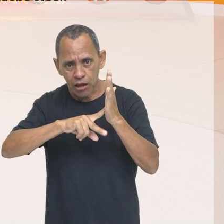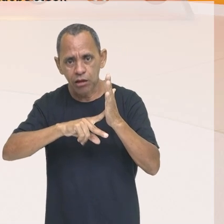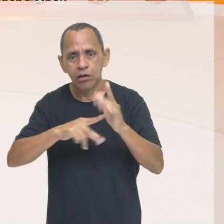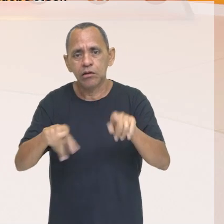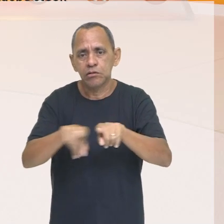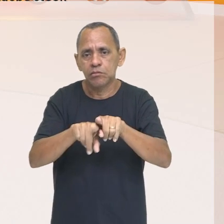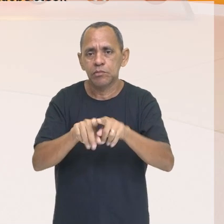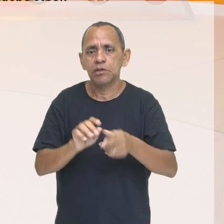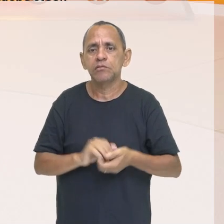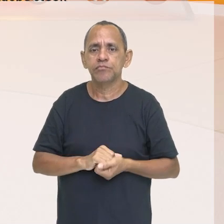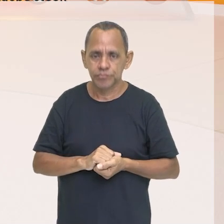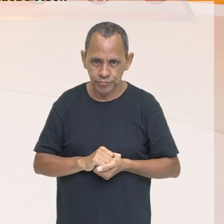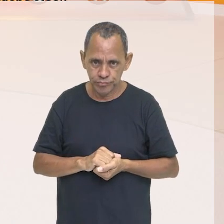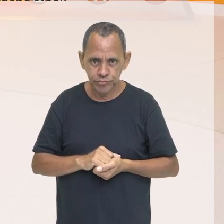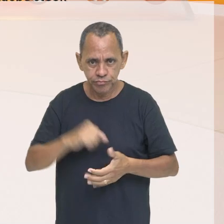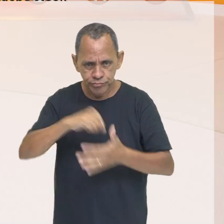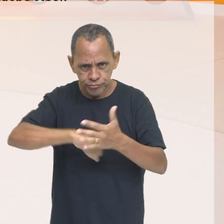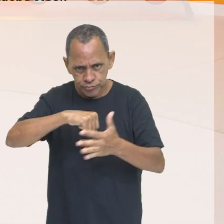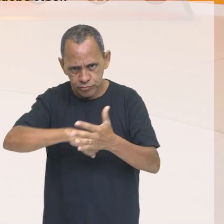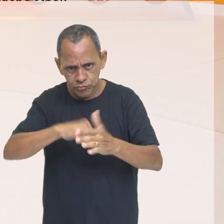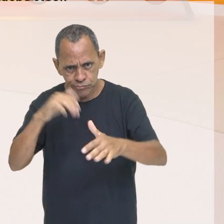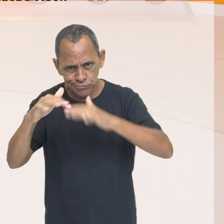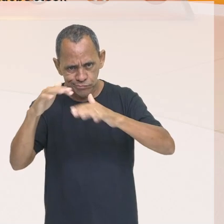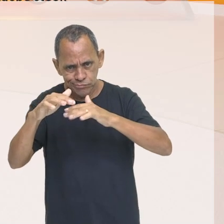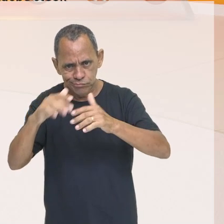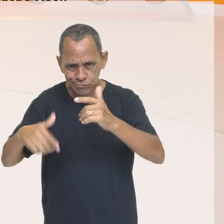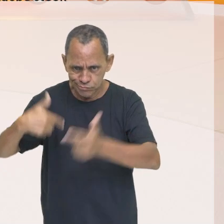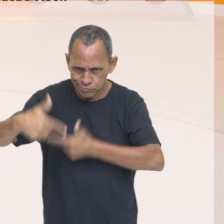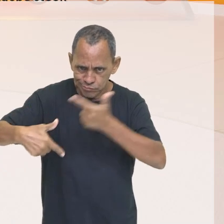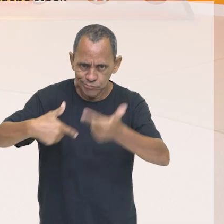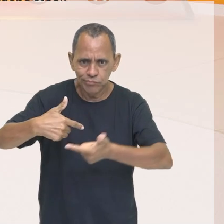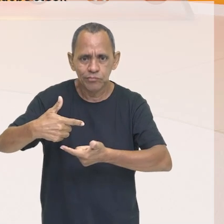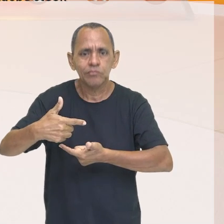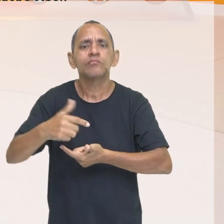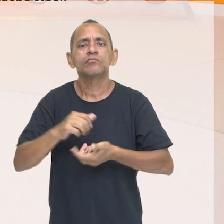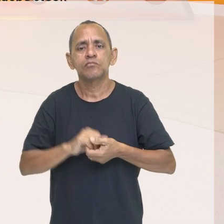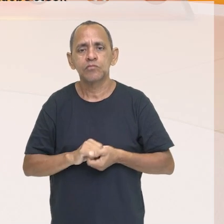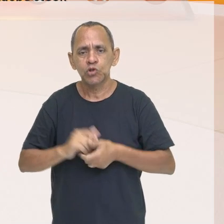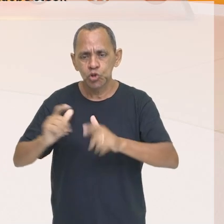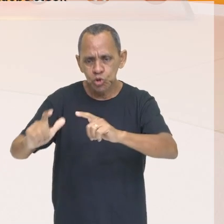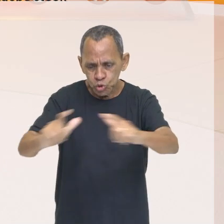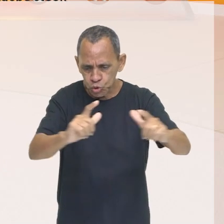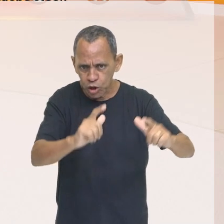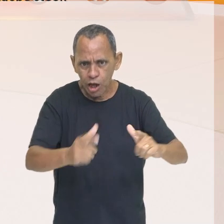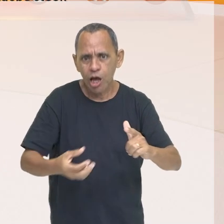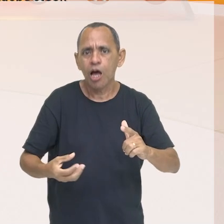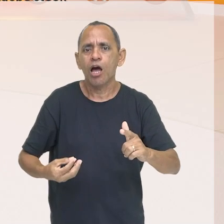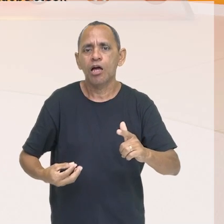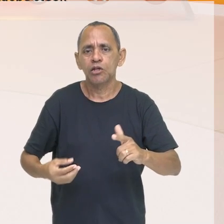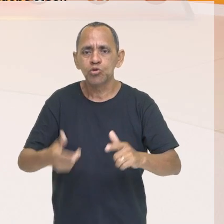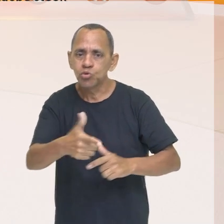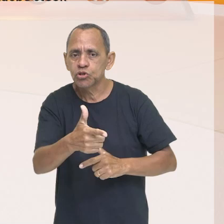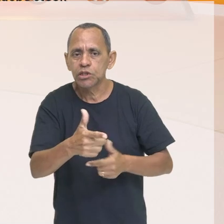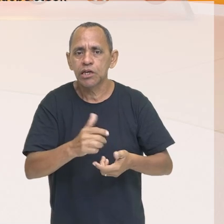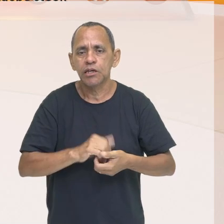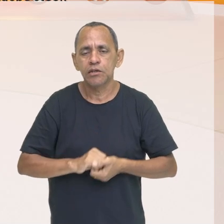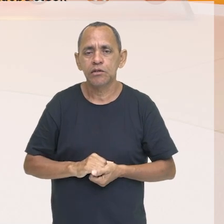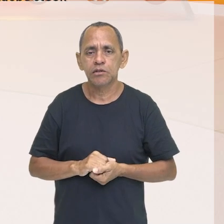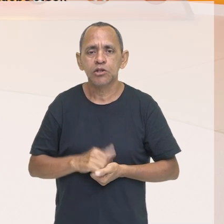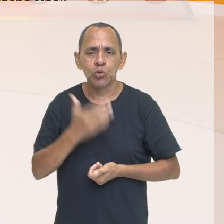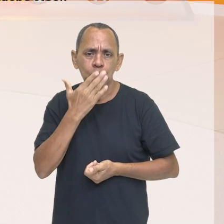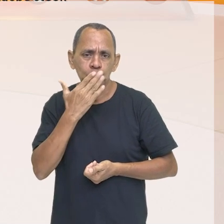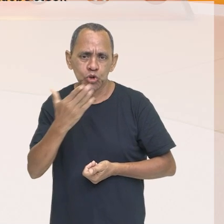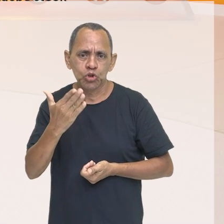né? Luta, no caso aqui dos movimentos dos trabalhadores sem terra, né, para que estão reivindicando terra, né,